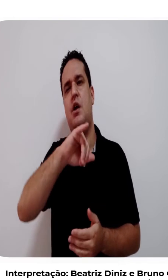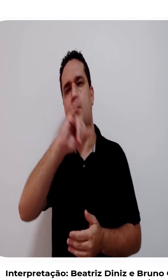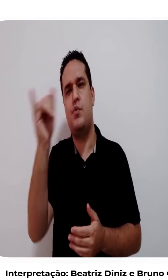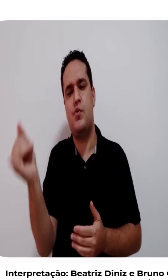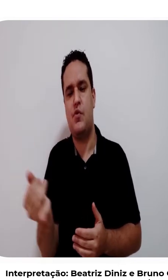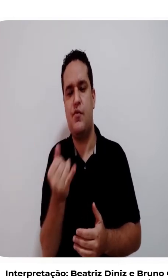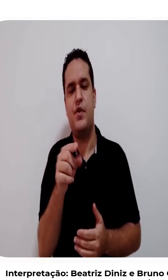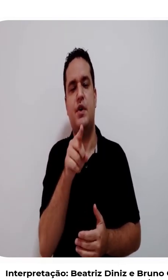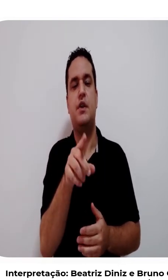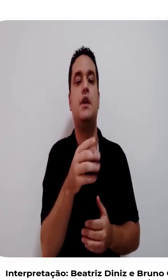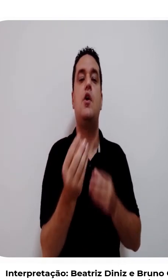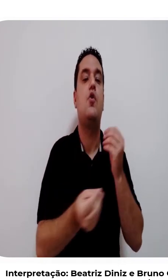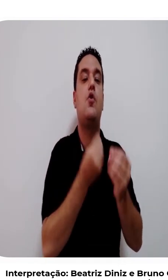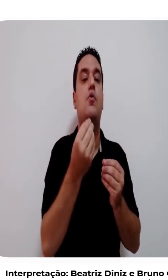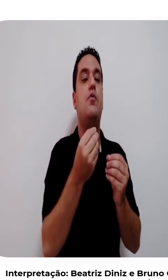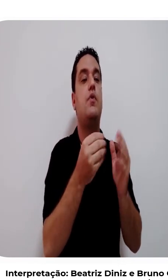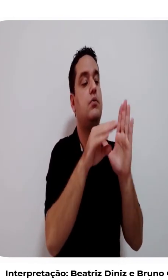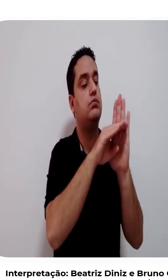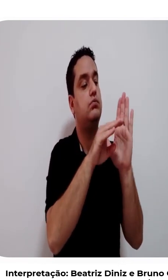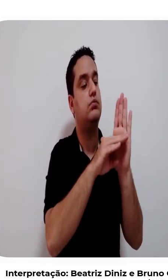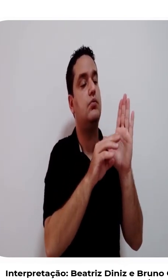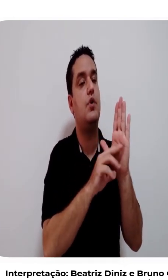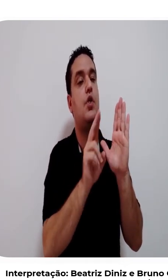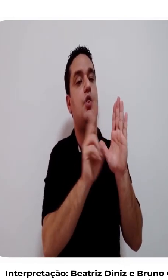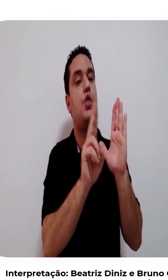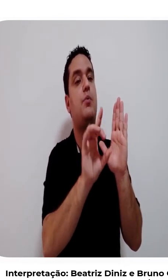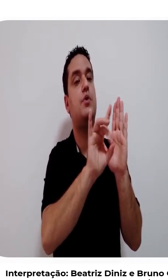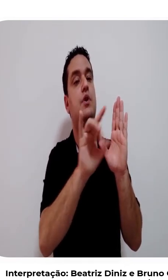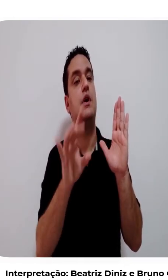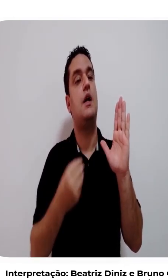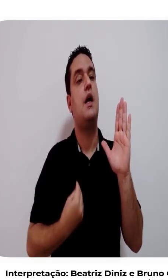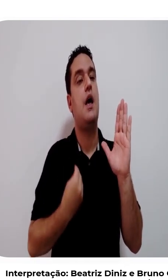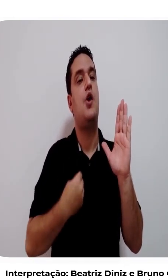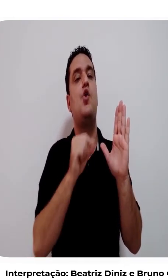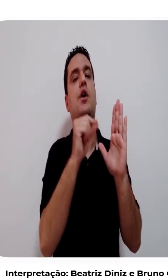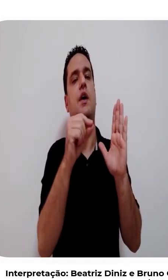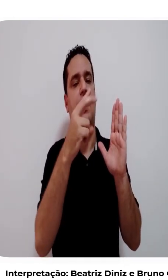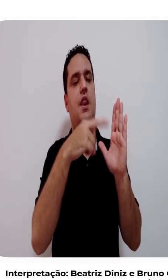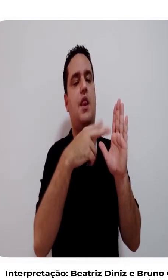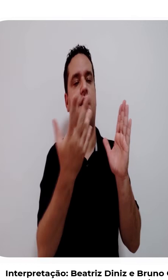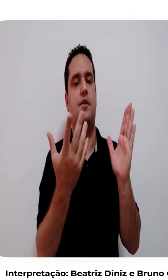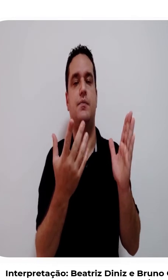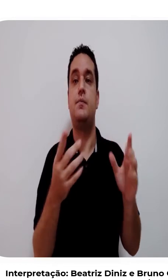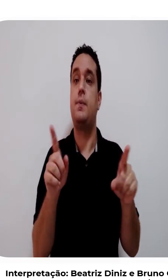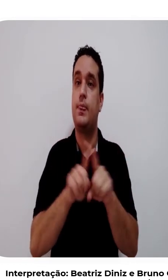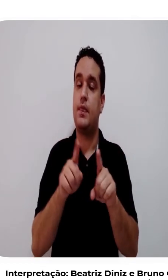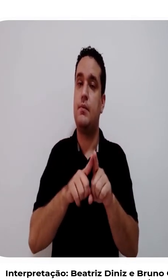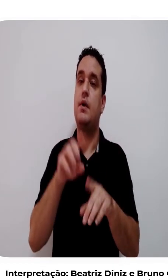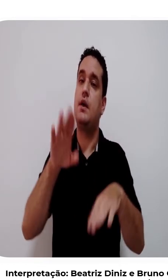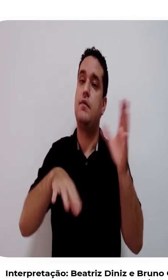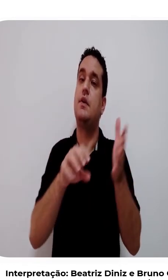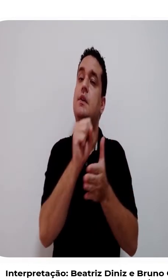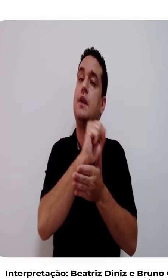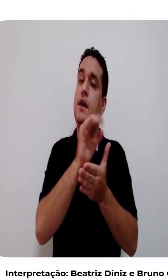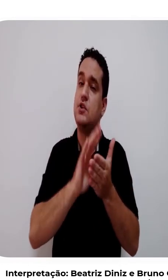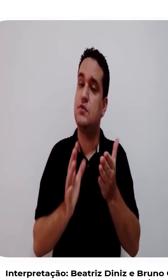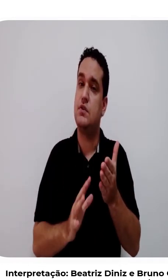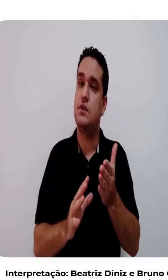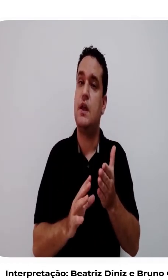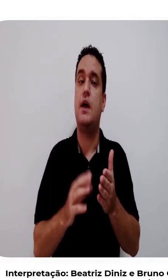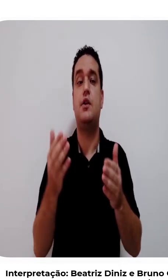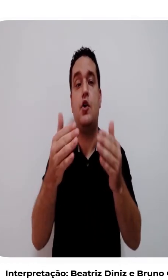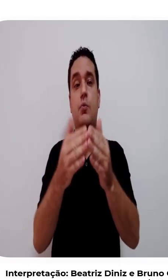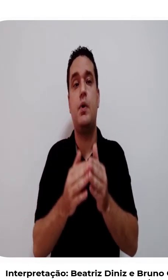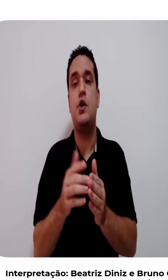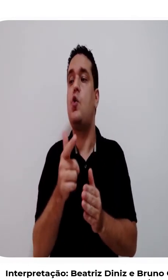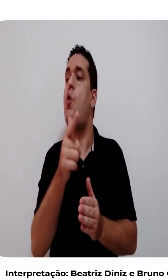tela. Muitas vezes, a leitura de um desafio que vai ser a dinâmica da aula é uma criança que se dispõe